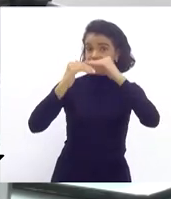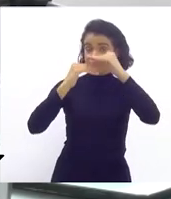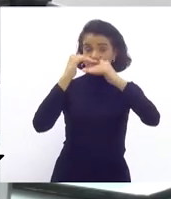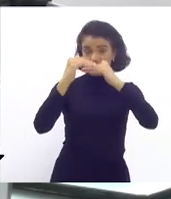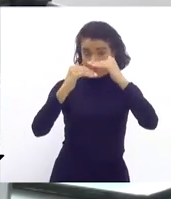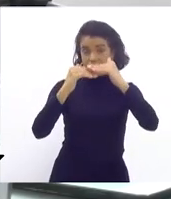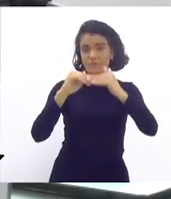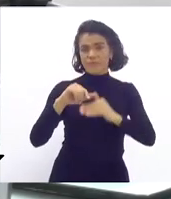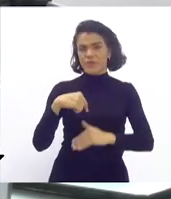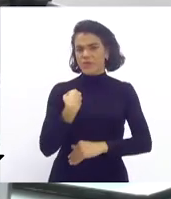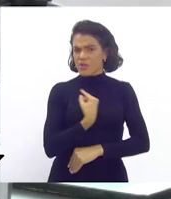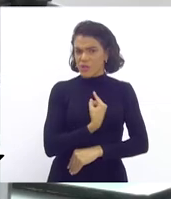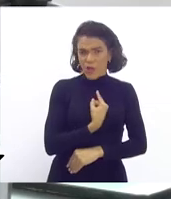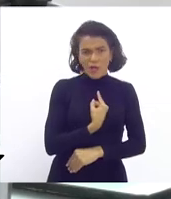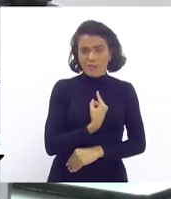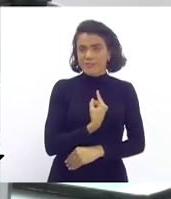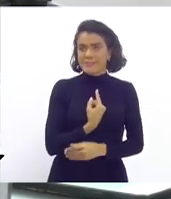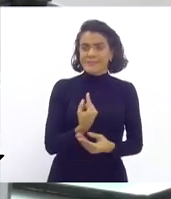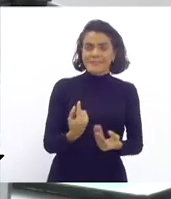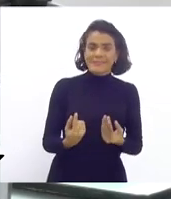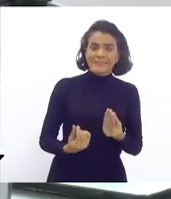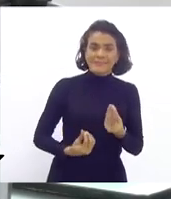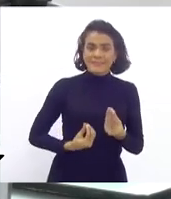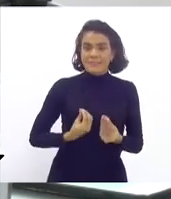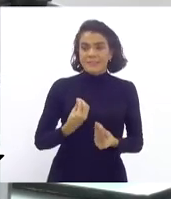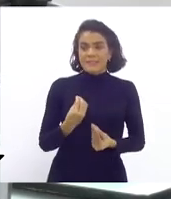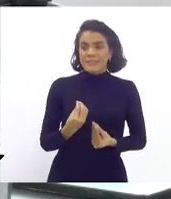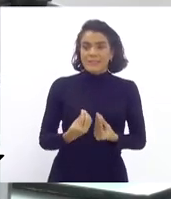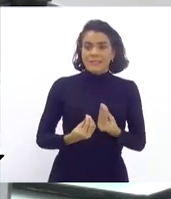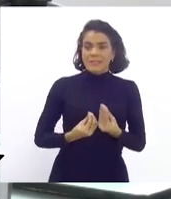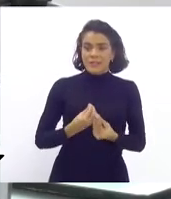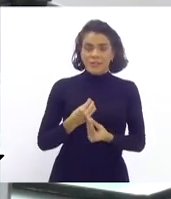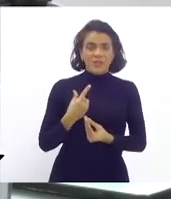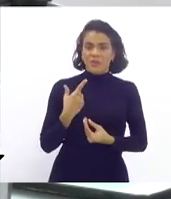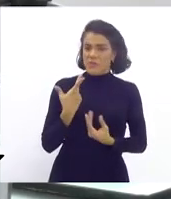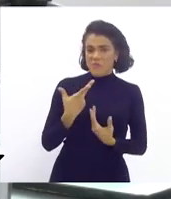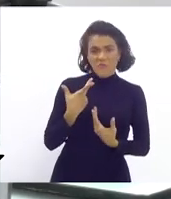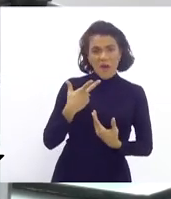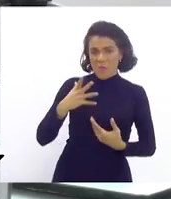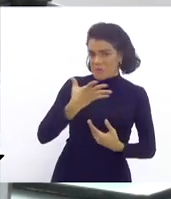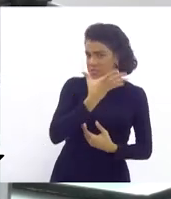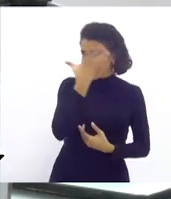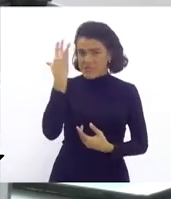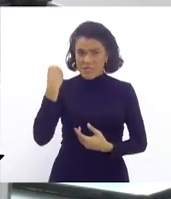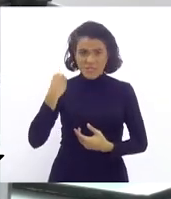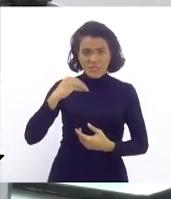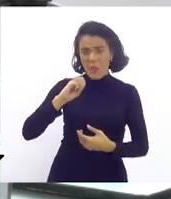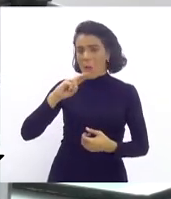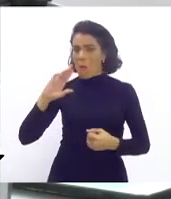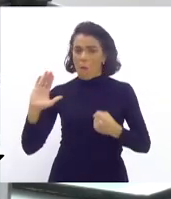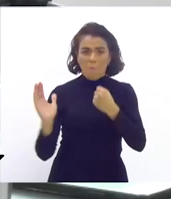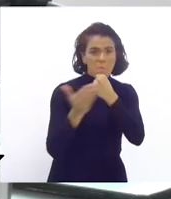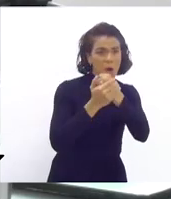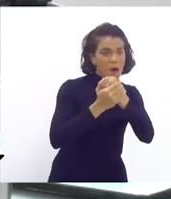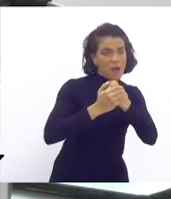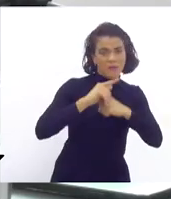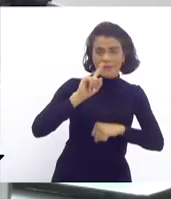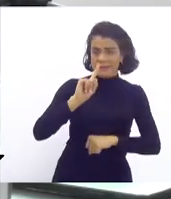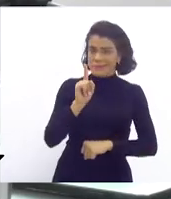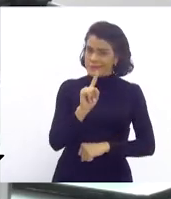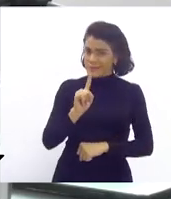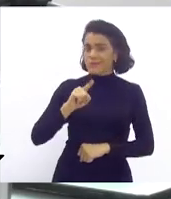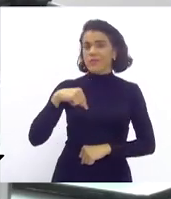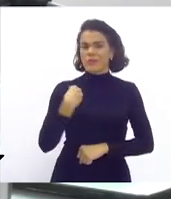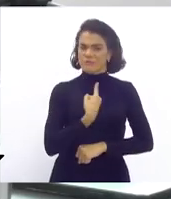vamos passar um pano em cima disso não vamos jogar para debaixo do tapete pelo contrário nós vamos a fundo